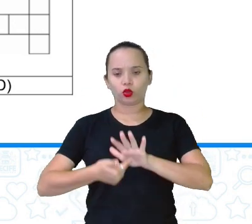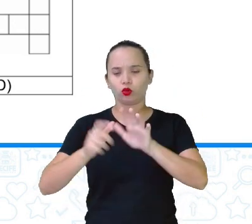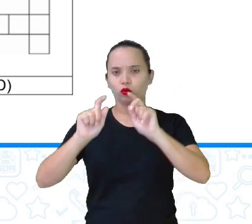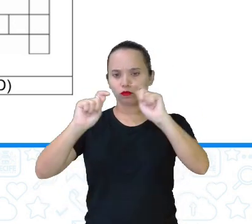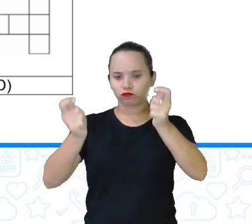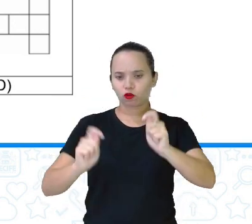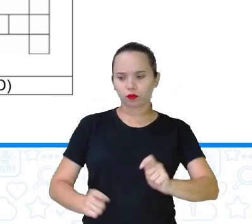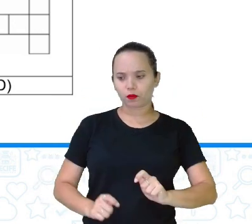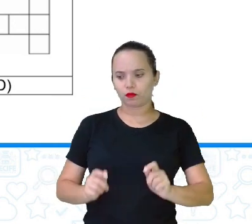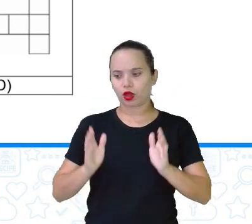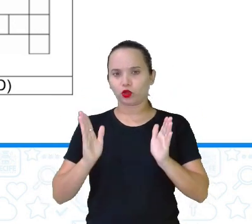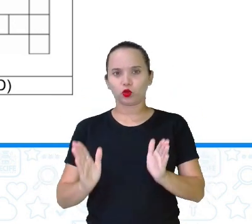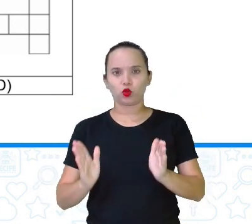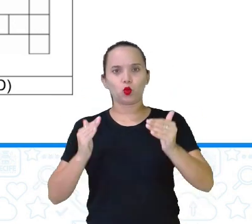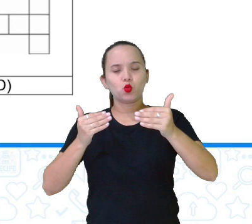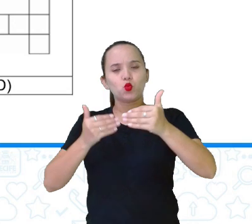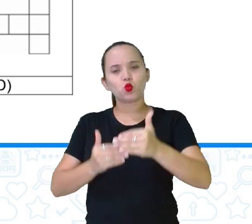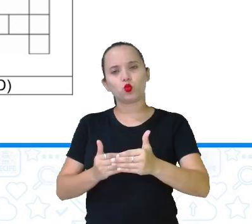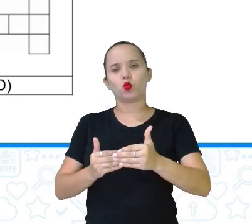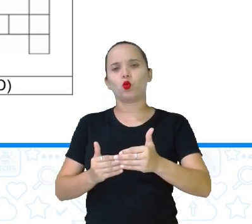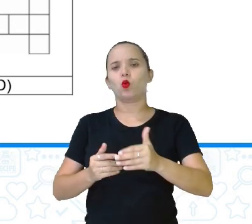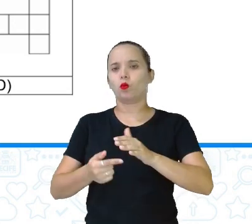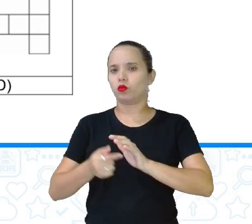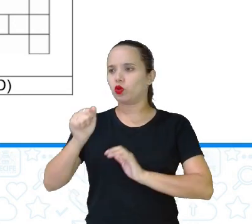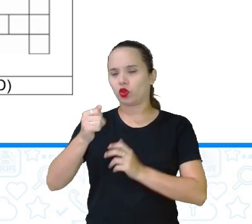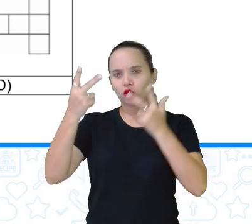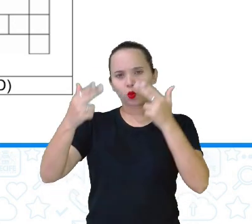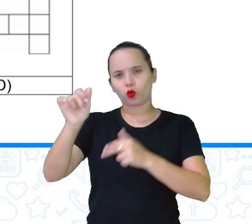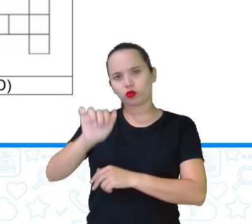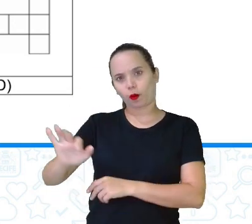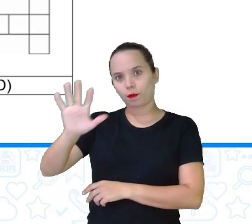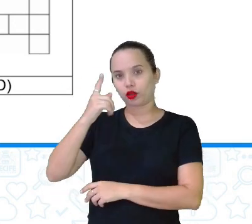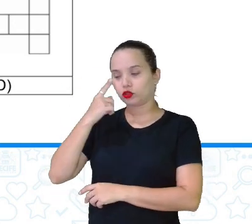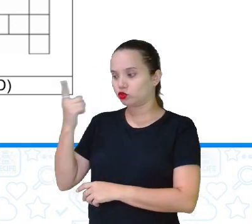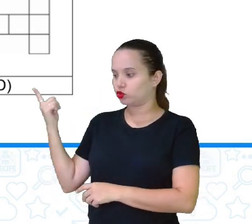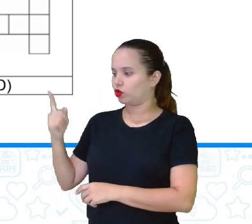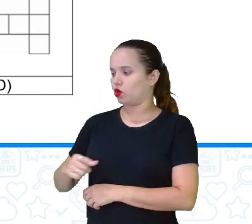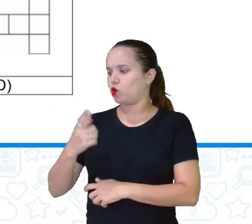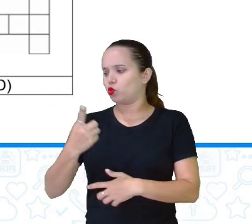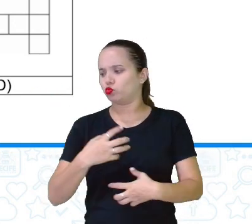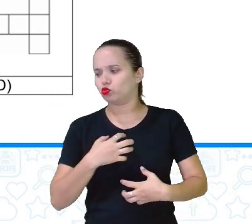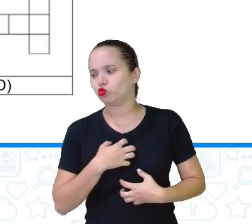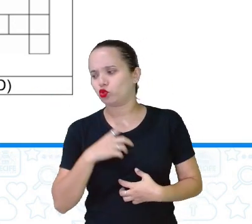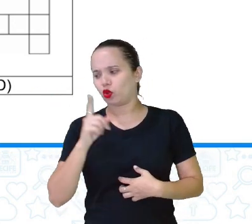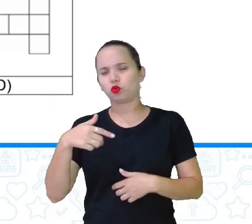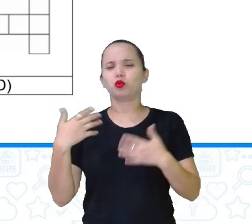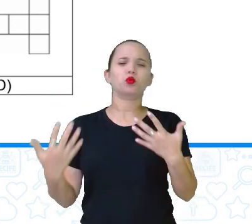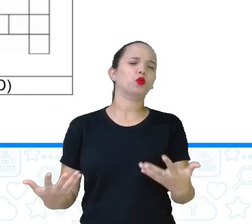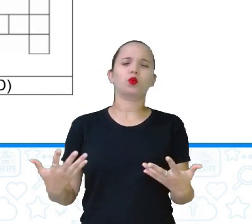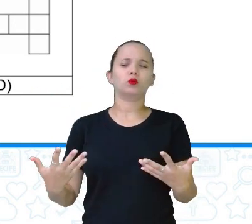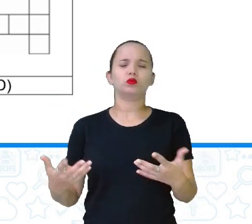abaixo. Uma possível planificação dessa embalagem é... é a letra B?